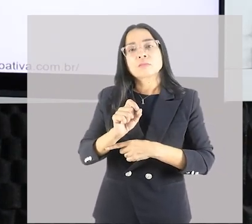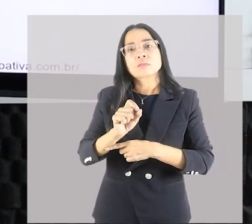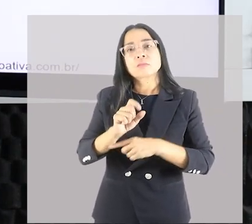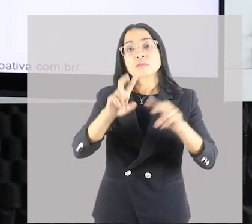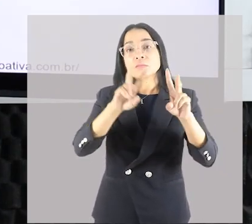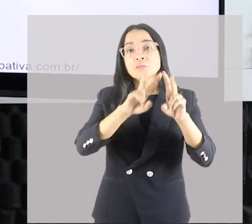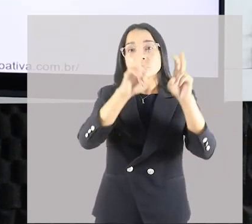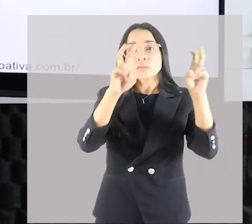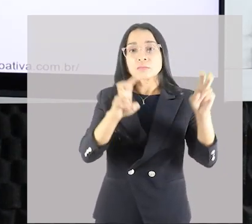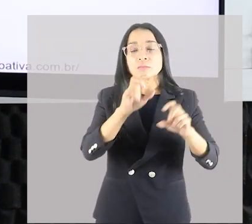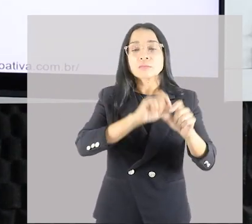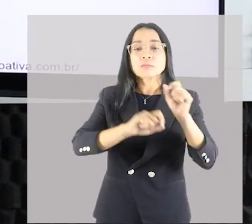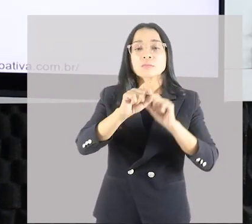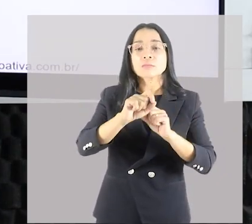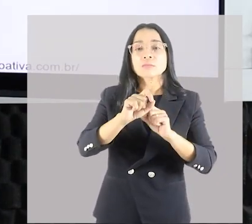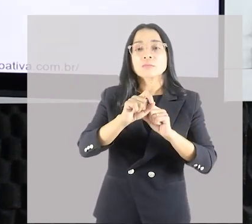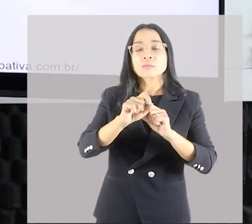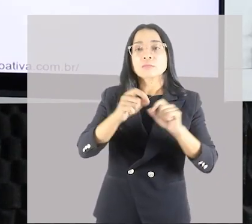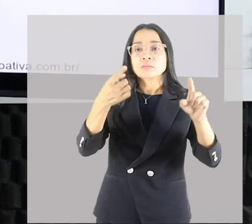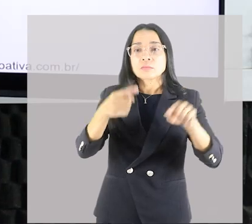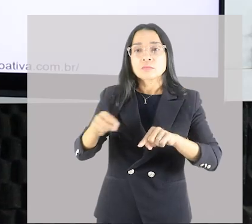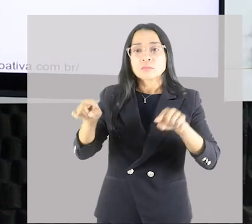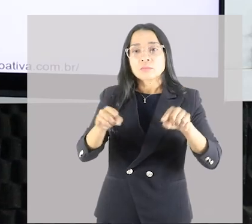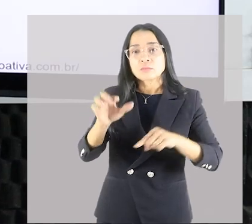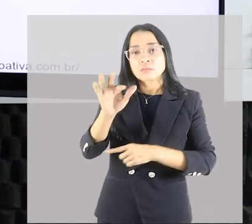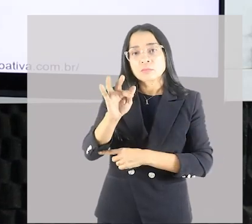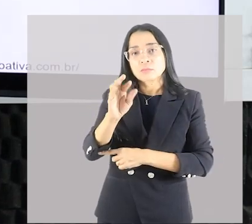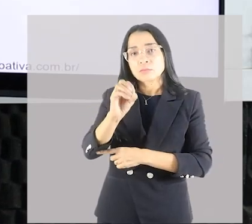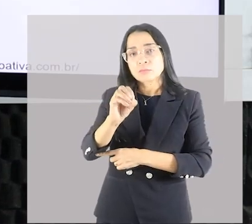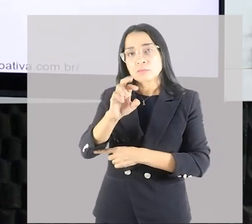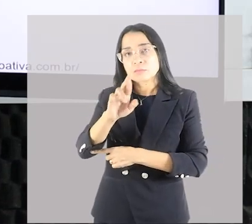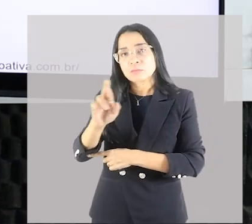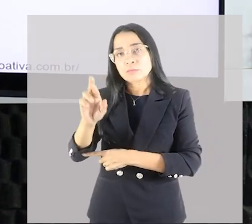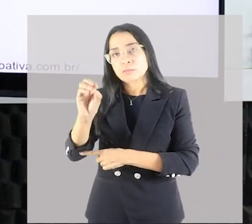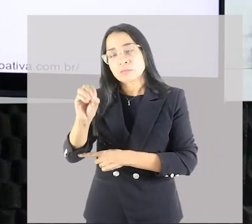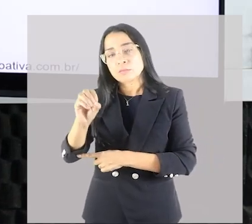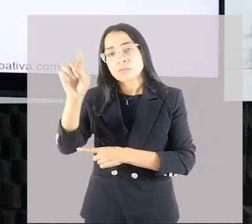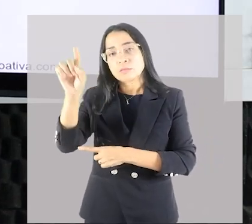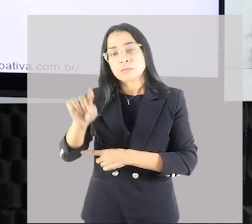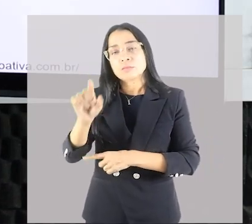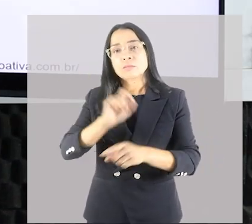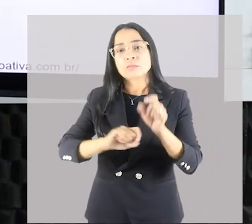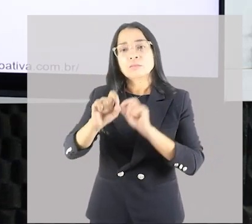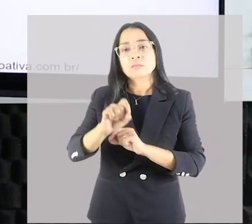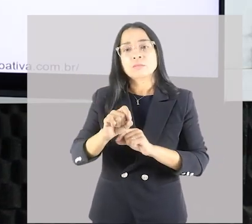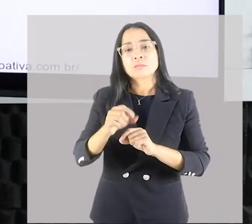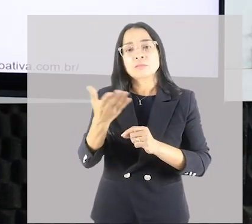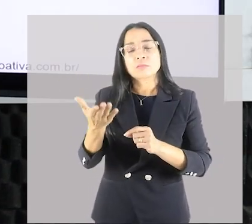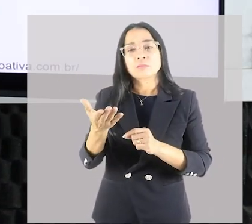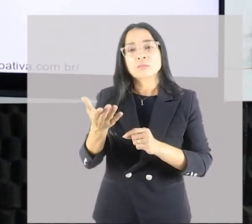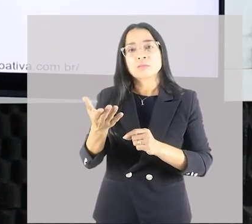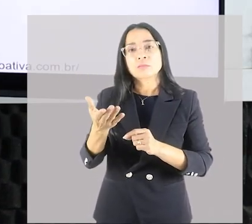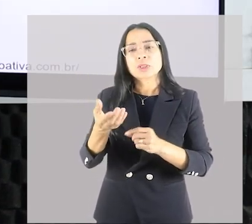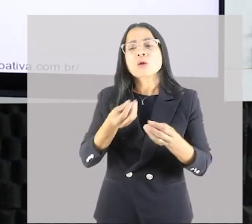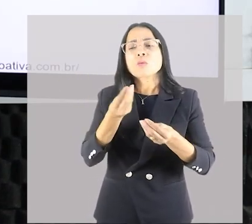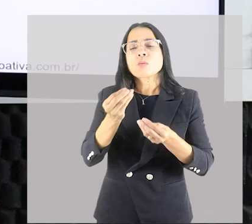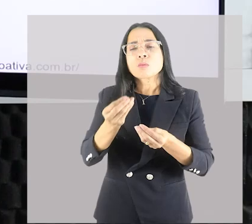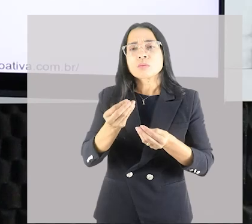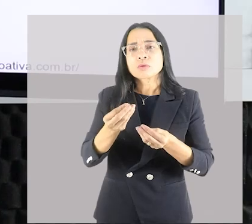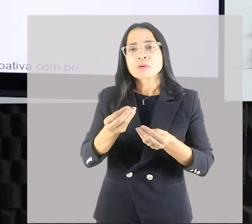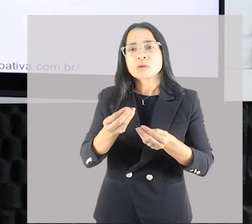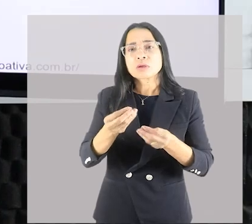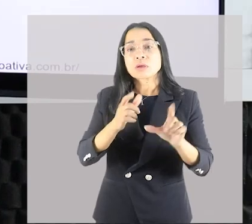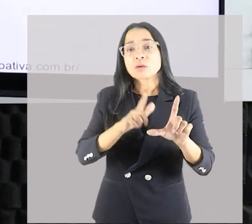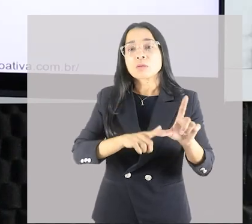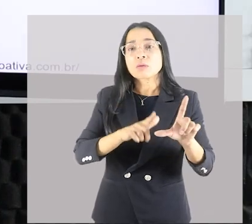intitulou a música forró, através da sua canção Forró, do Mano Vitor,